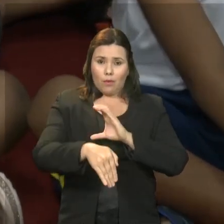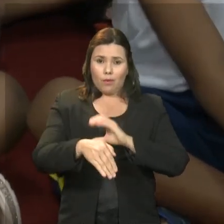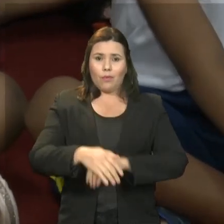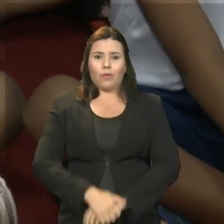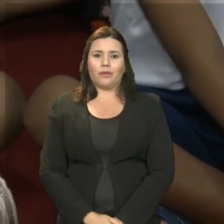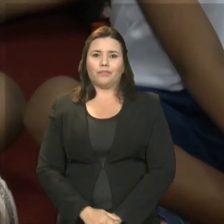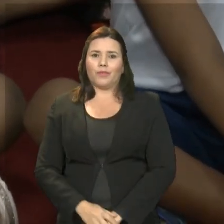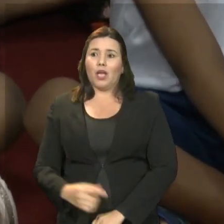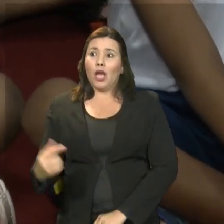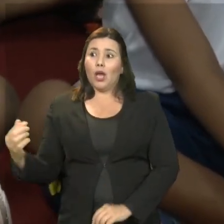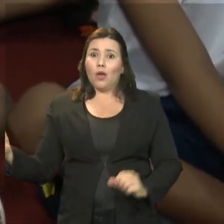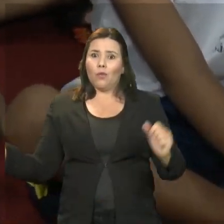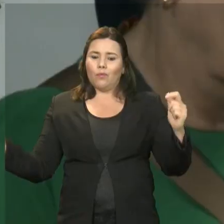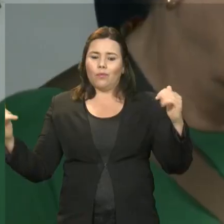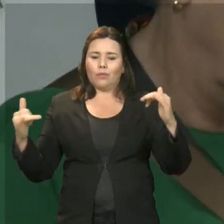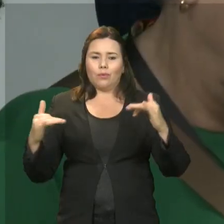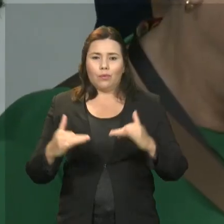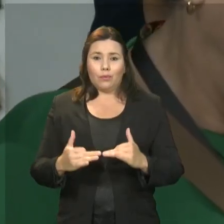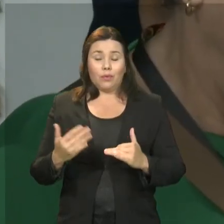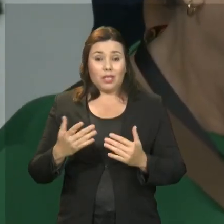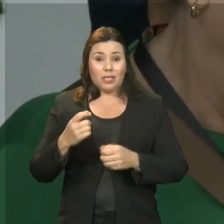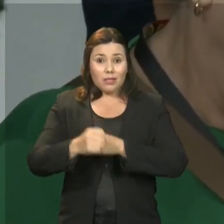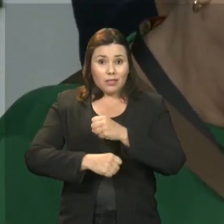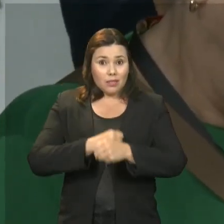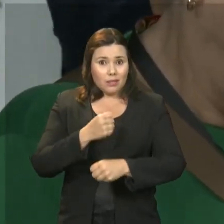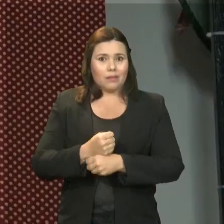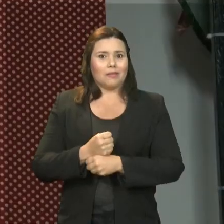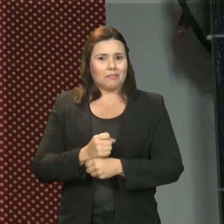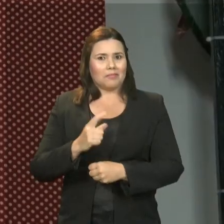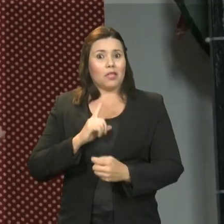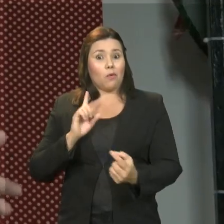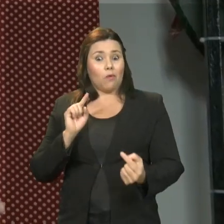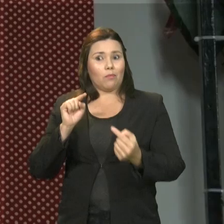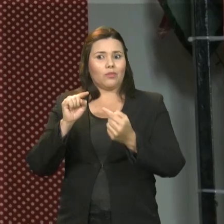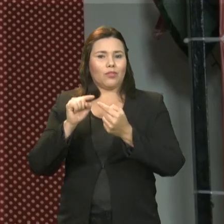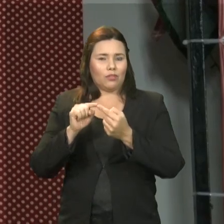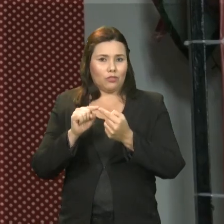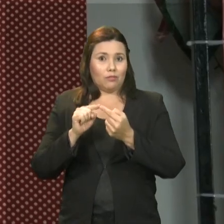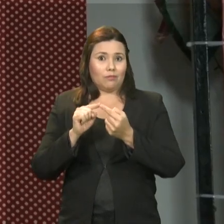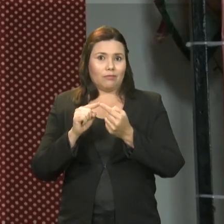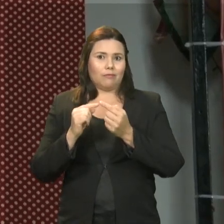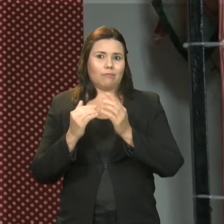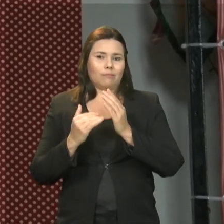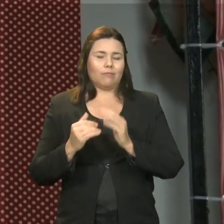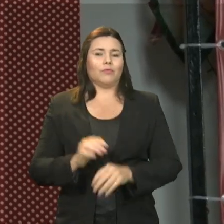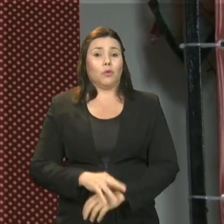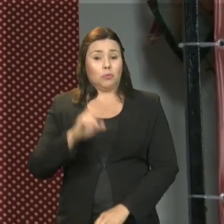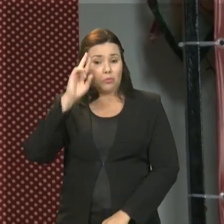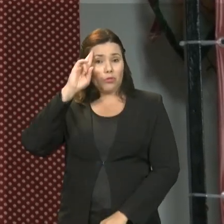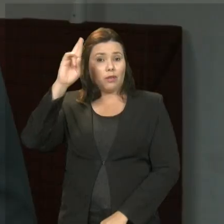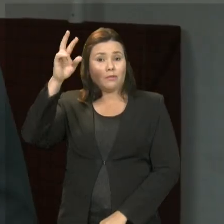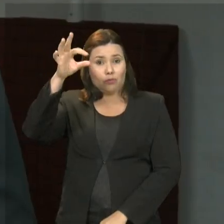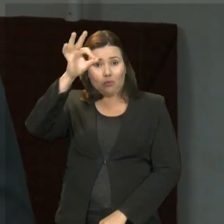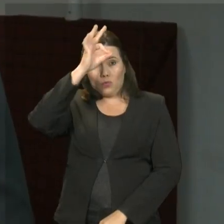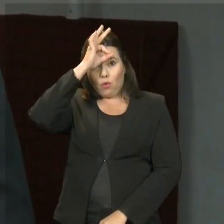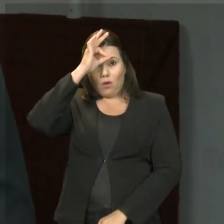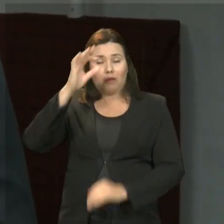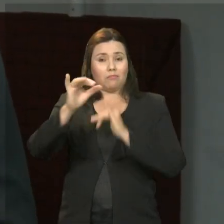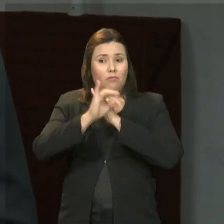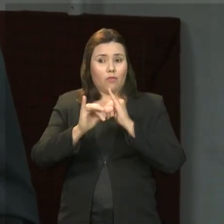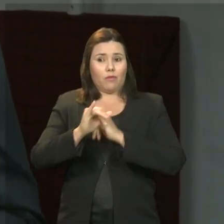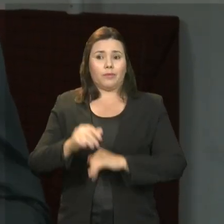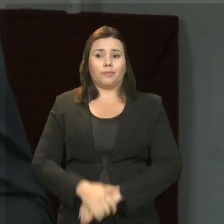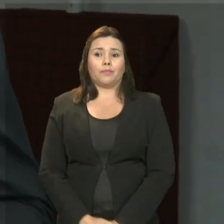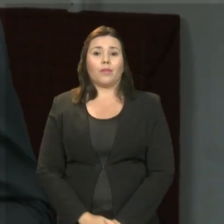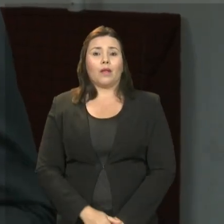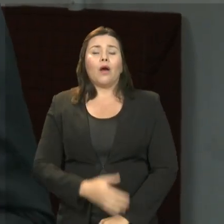da campanha, que este ano tem meta ambiciosa, como conta o superintendente estadual dos Correios. O Papai Noel dos Correios